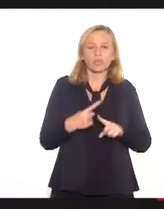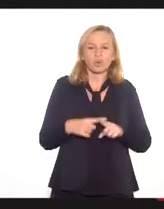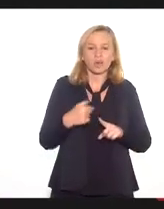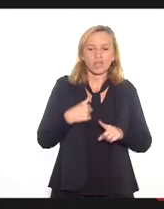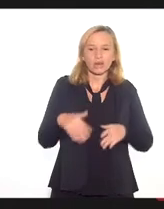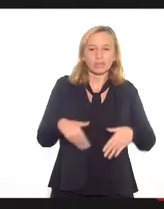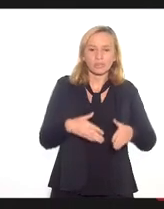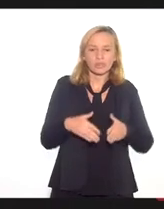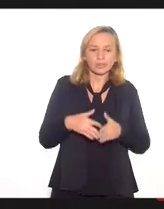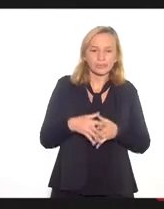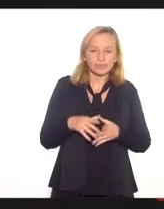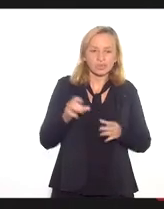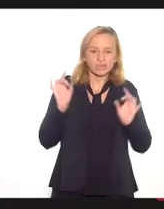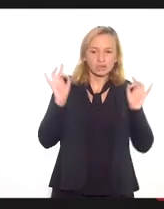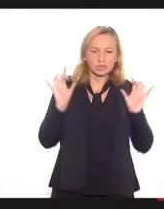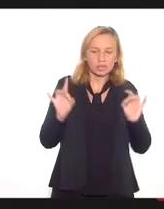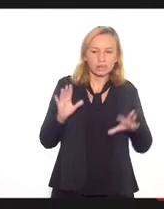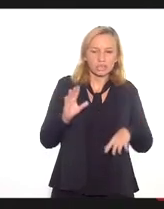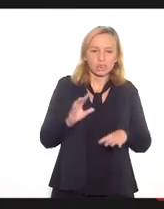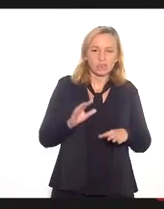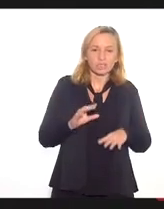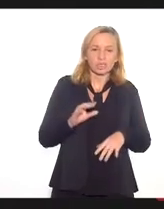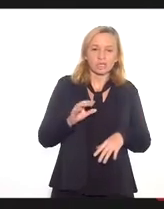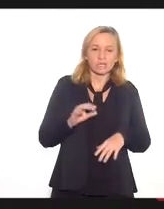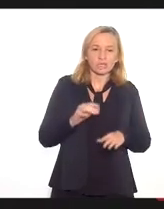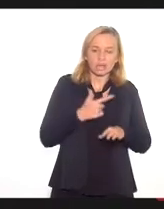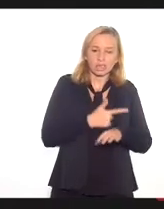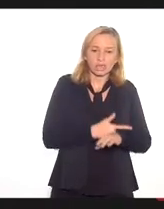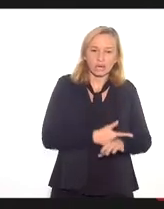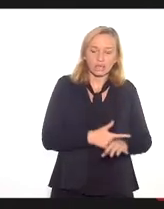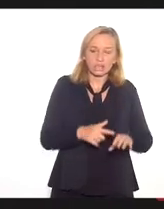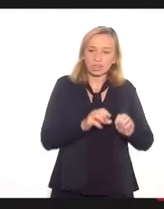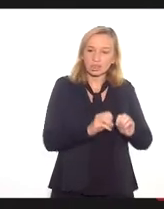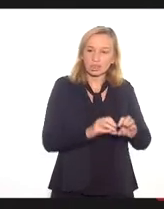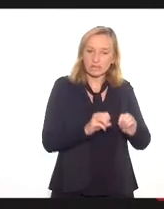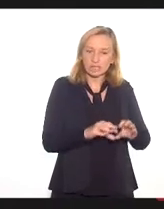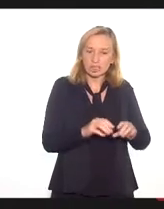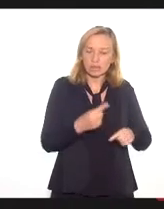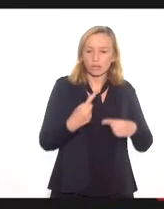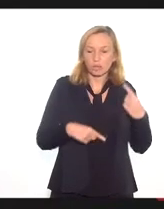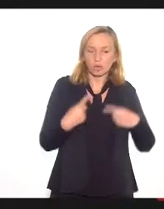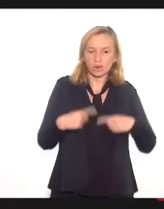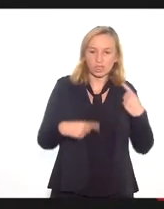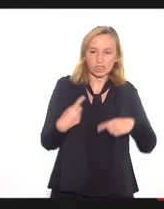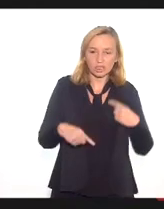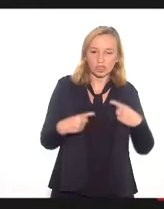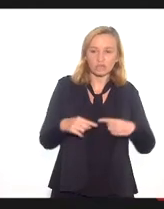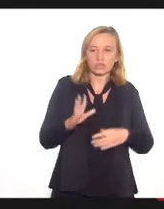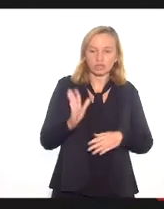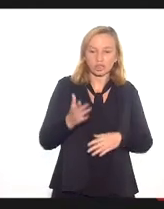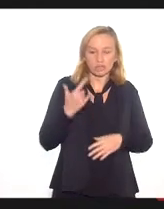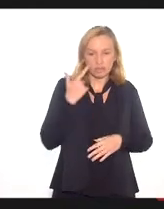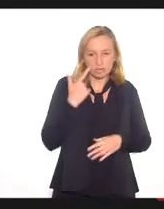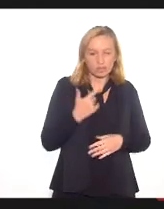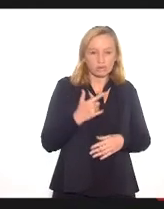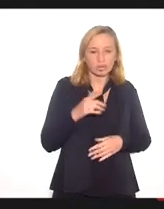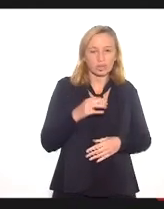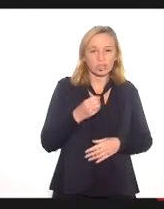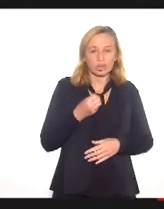Um especial multidisciplinar para a formulação de política e de saúde para uma coisa que a gente tem que passar a chamar de bem-estar.